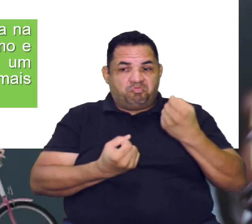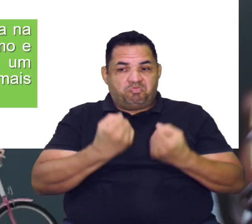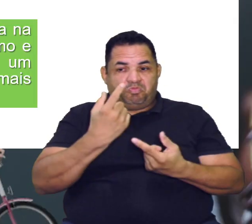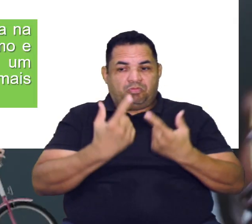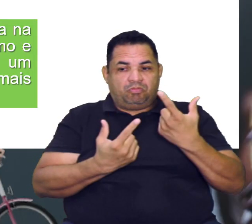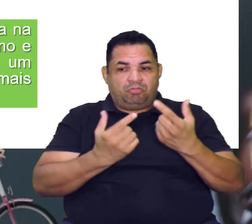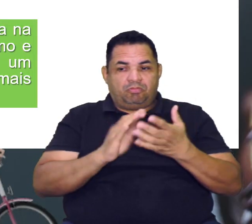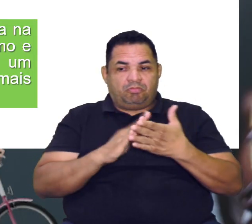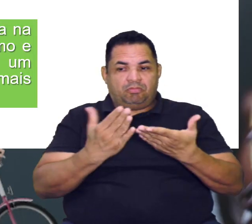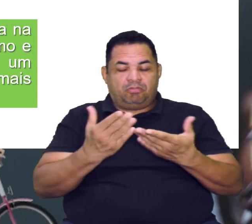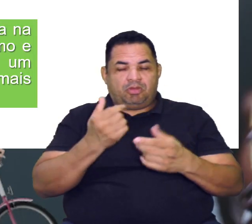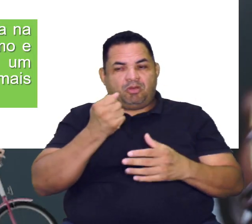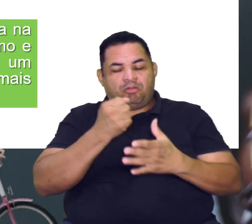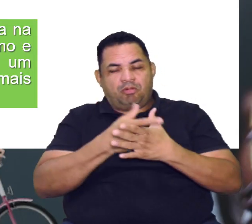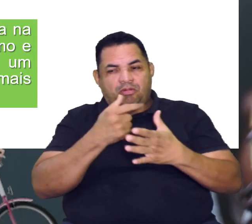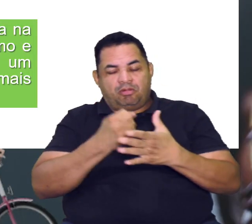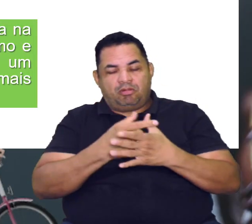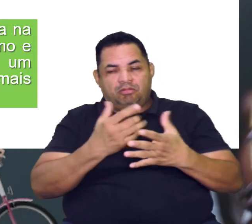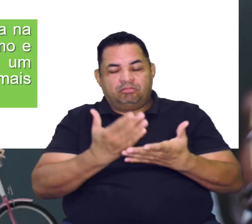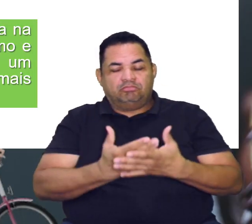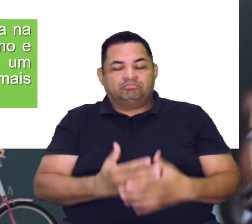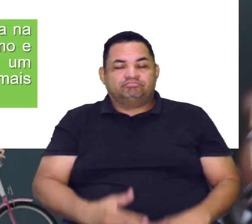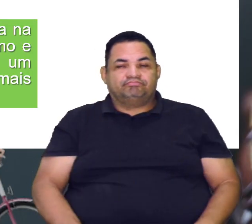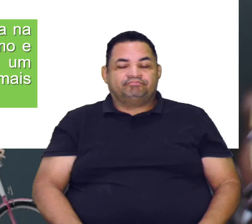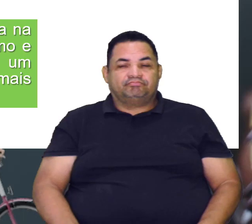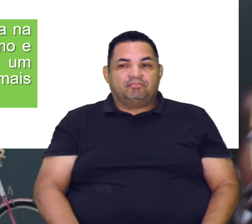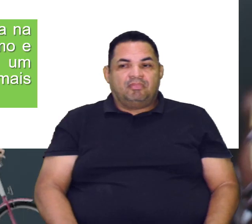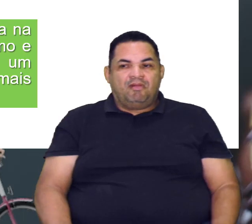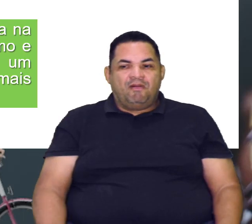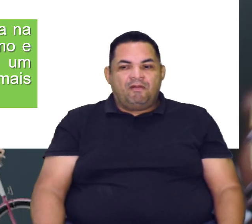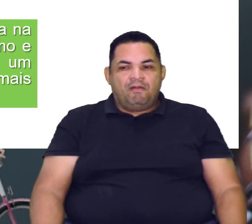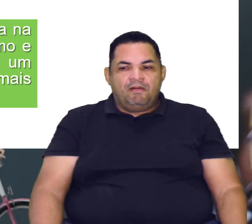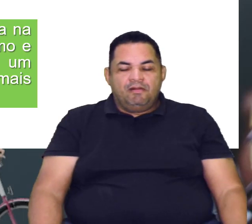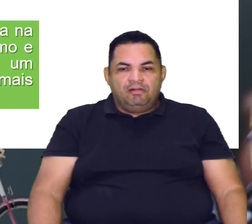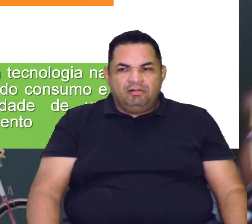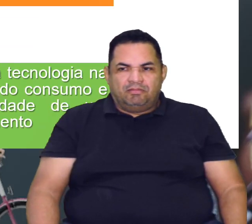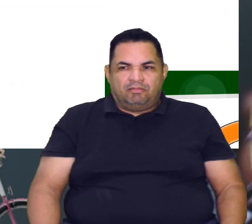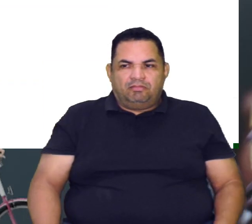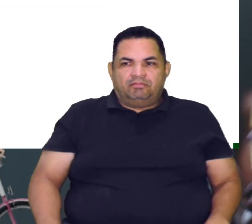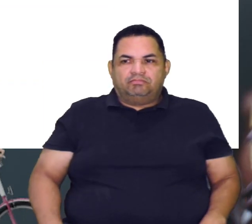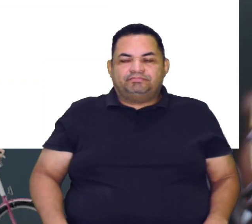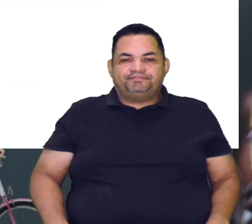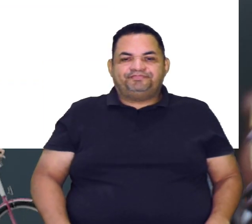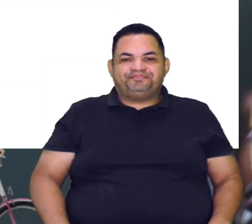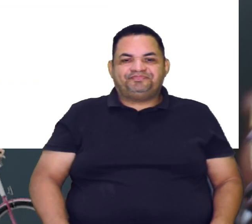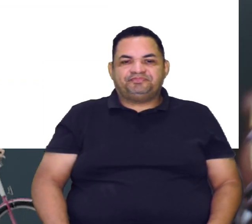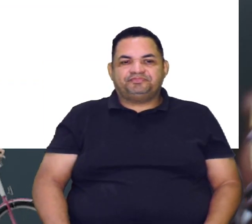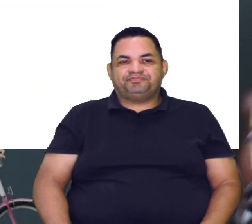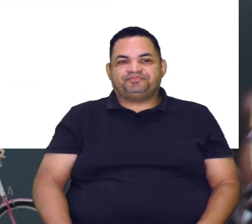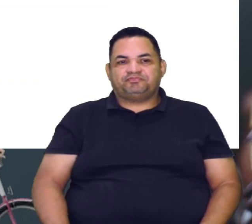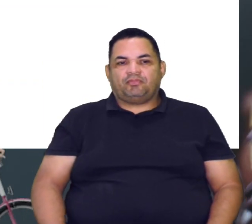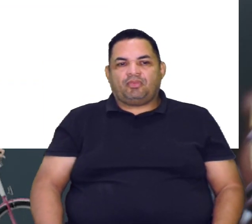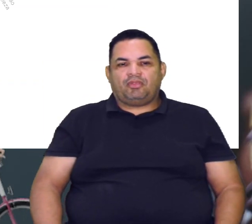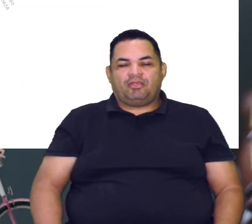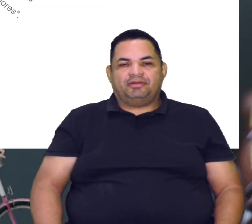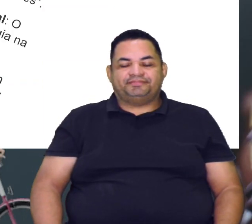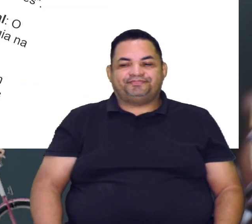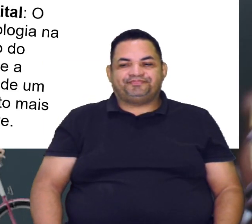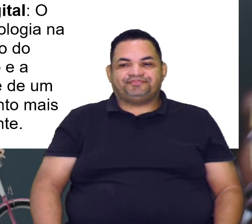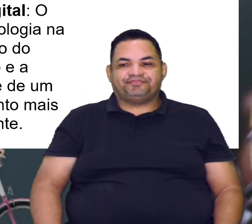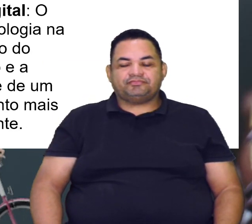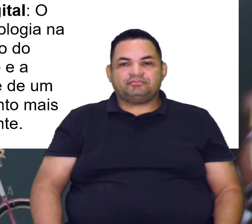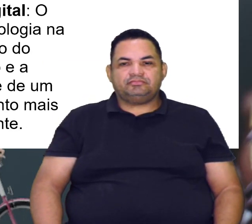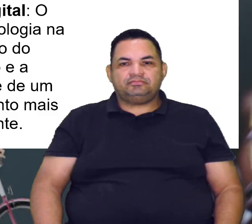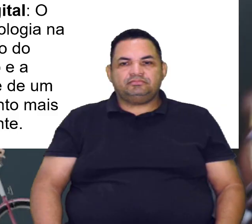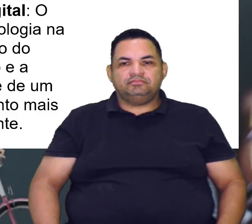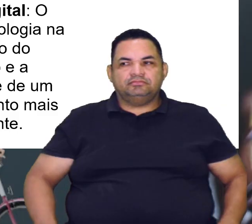alguma coisa que você venha comprar, que venha adquirir, certo? Isso aí. O que mais que eu trago aqui?